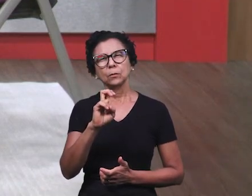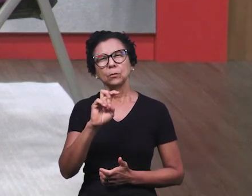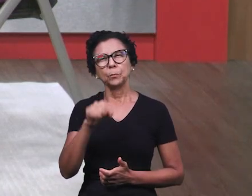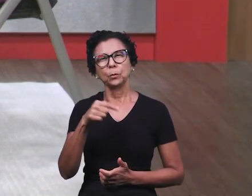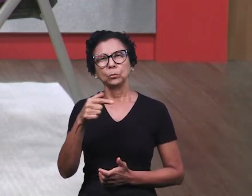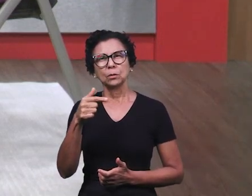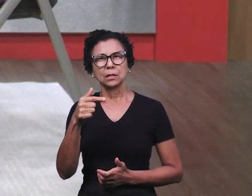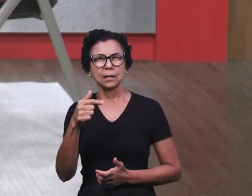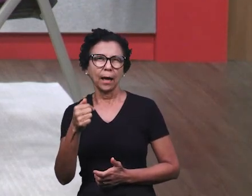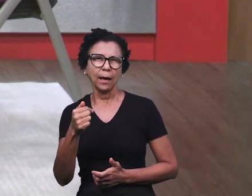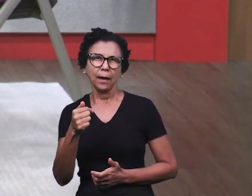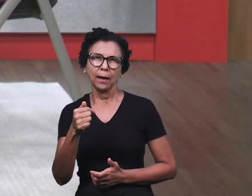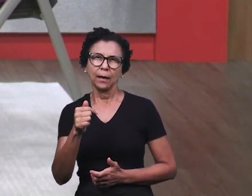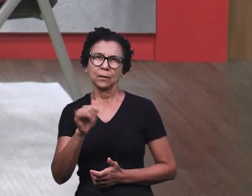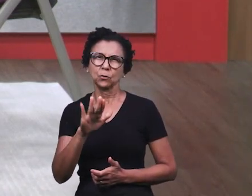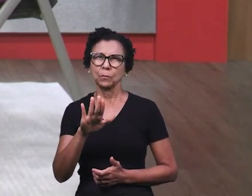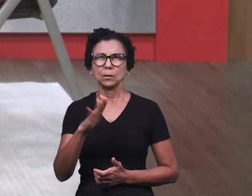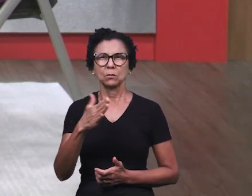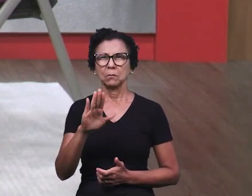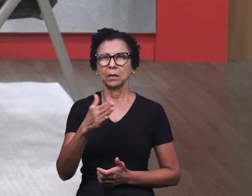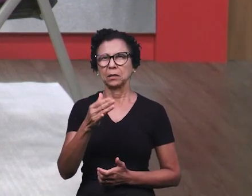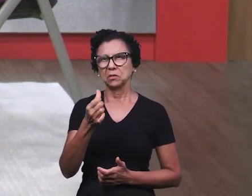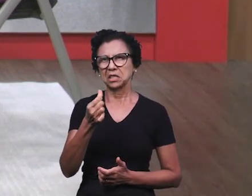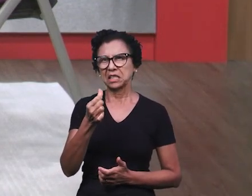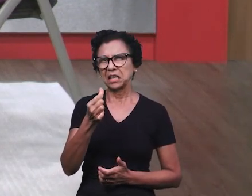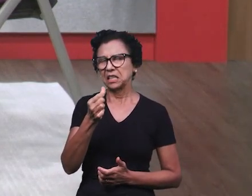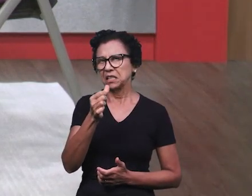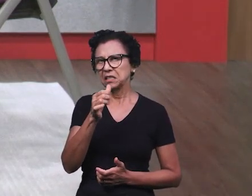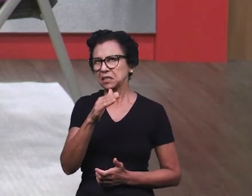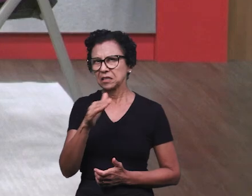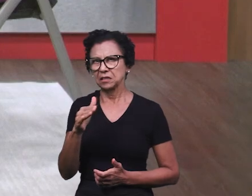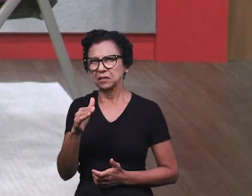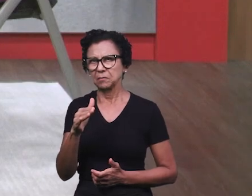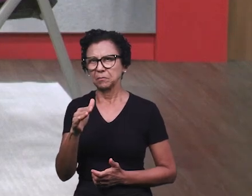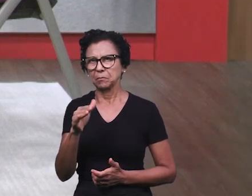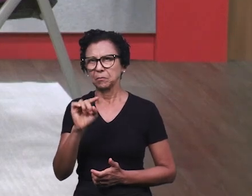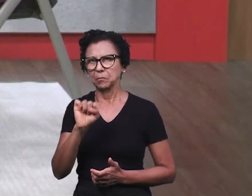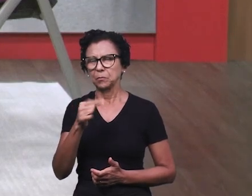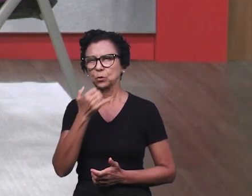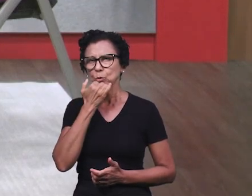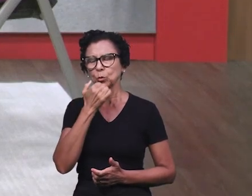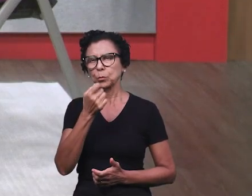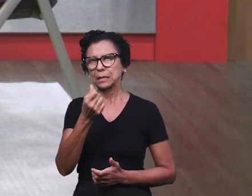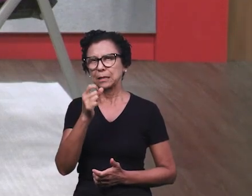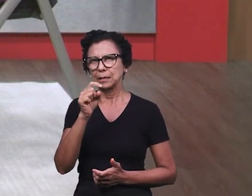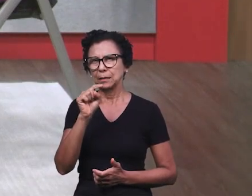nesse intervalo, a gente também considera pré-diabetes. Então, duas dessas aferições